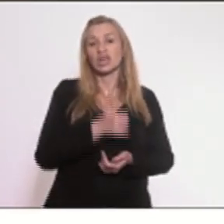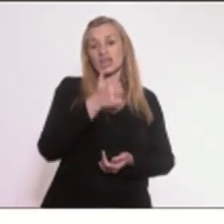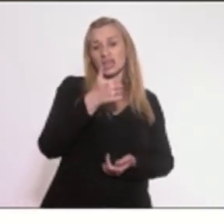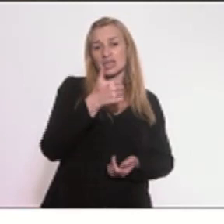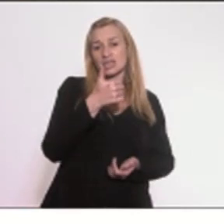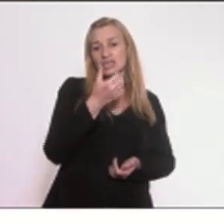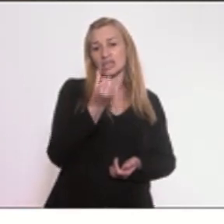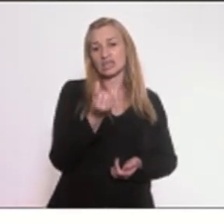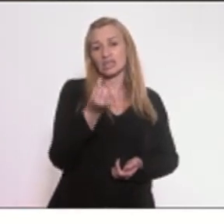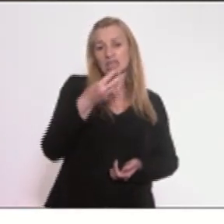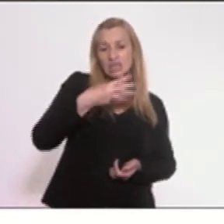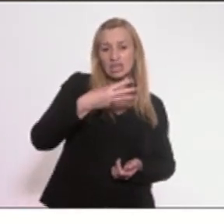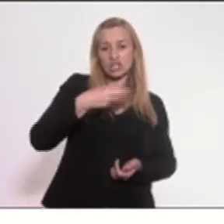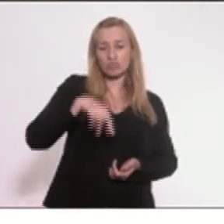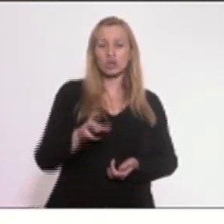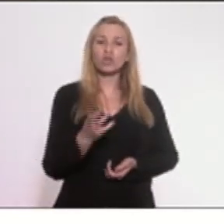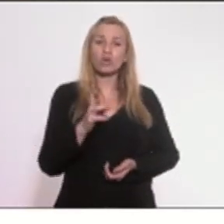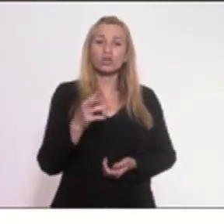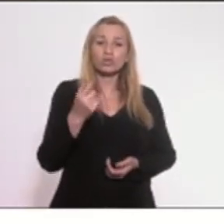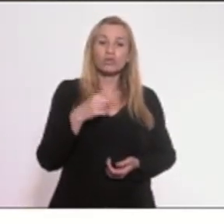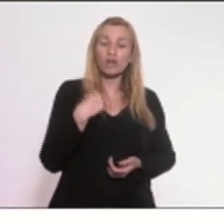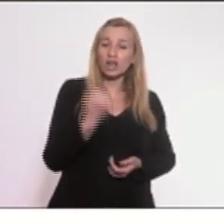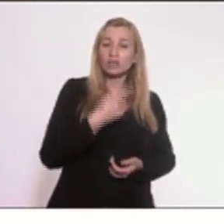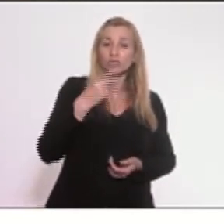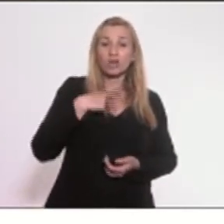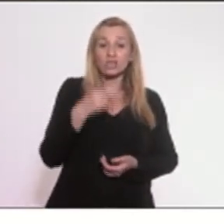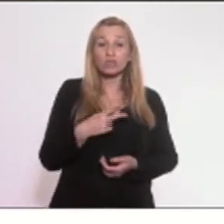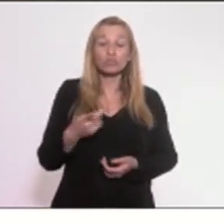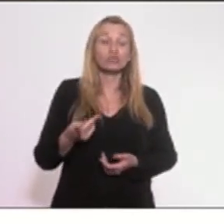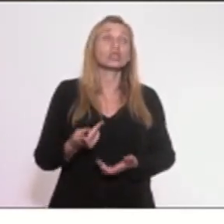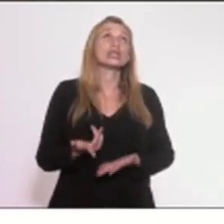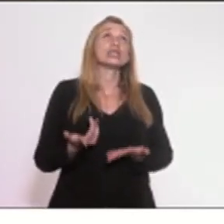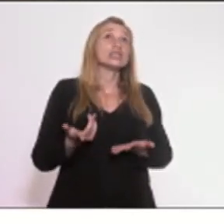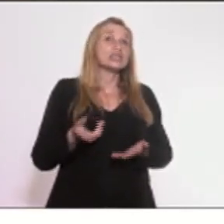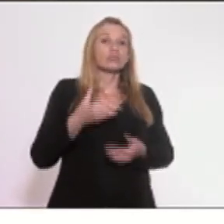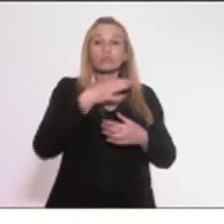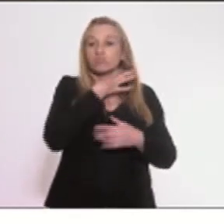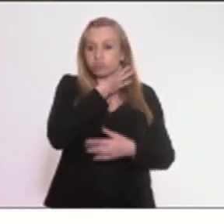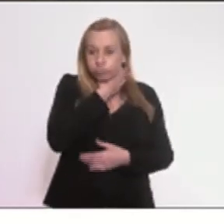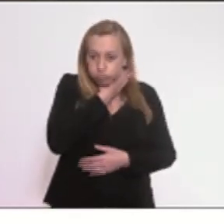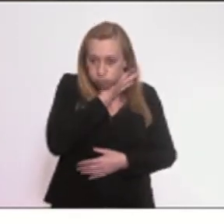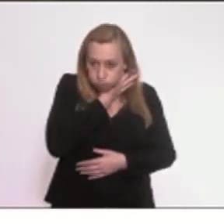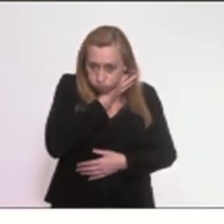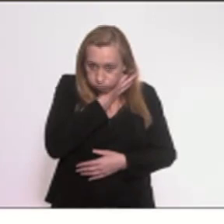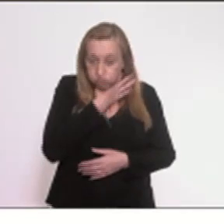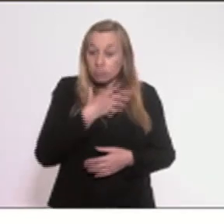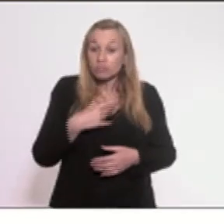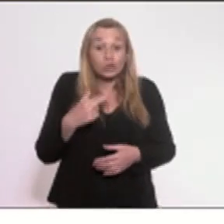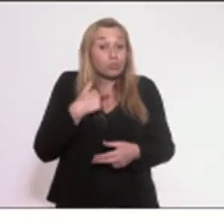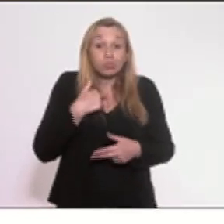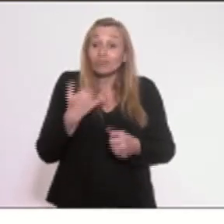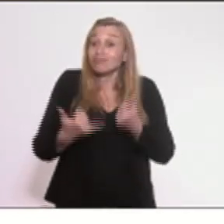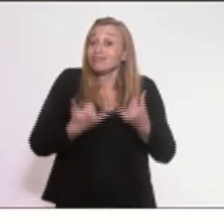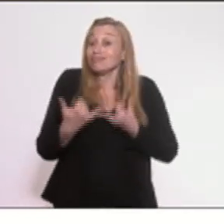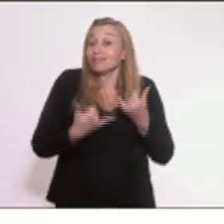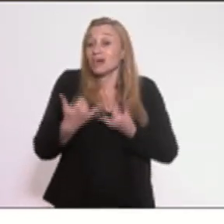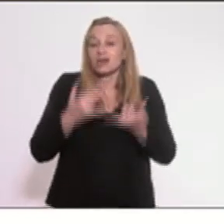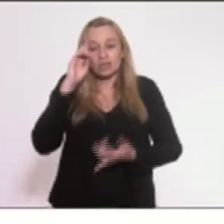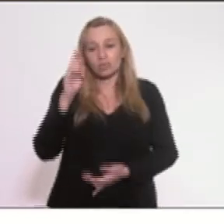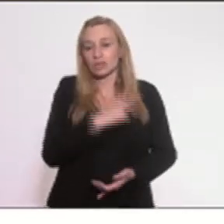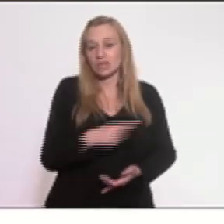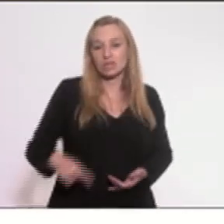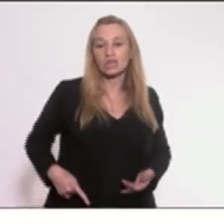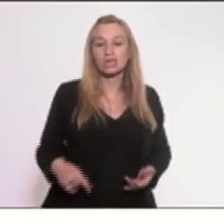alguns indicadores, a gente está falando de uma situação de muita calamidade. Não dá para brincar com isso, presidente. Essa